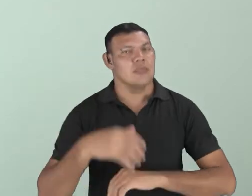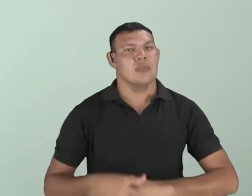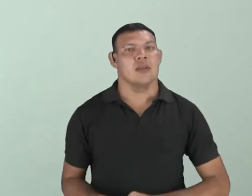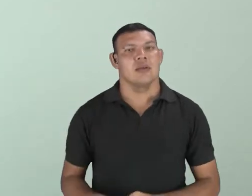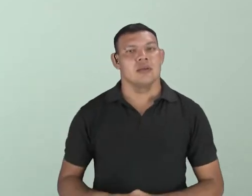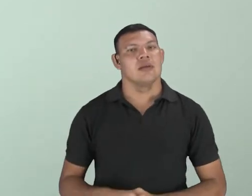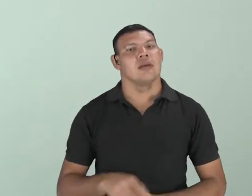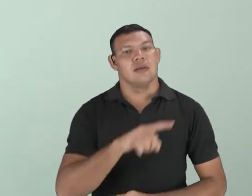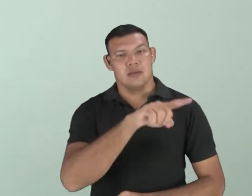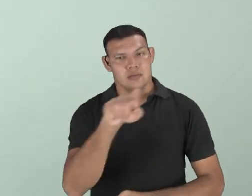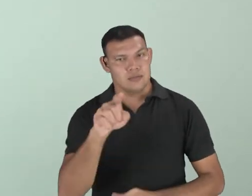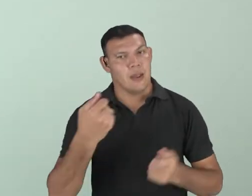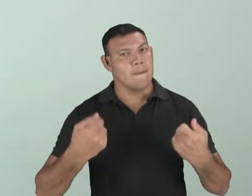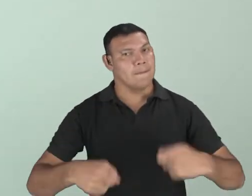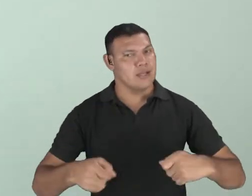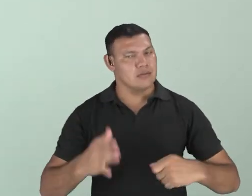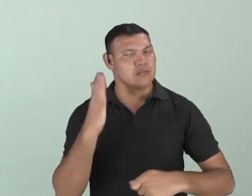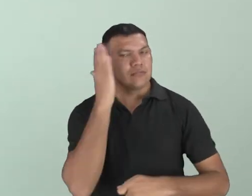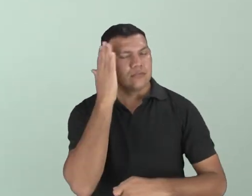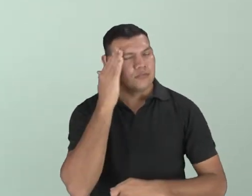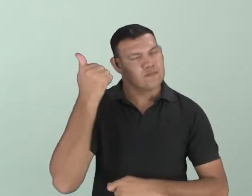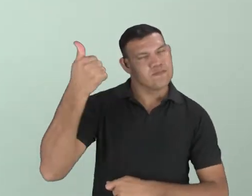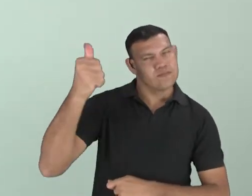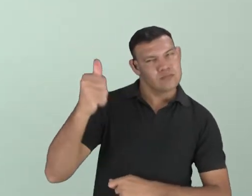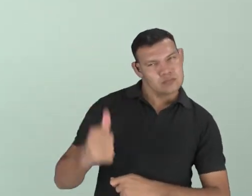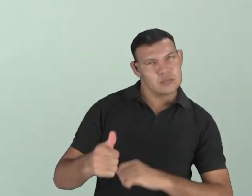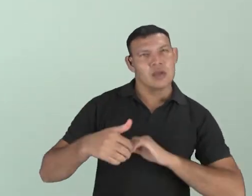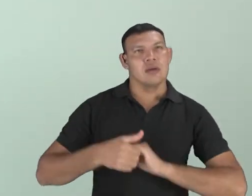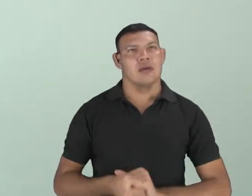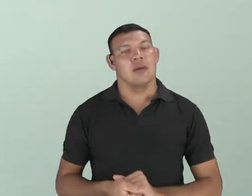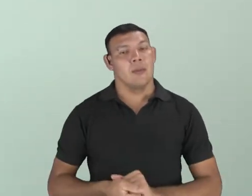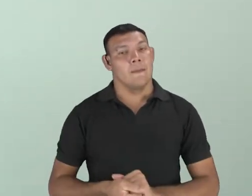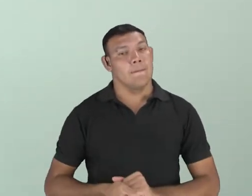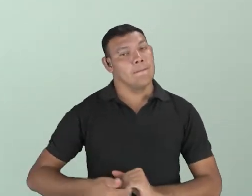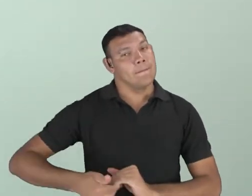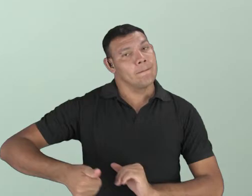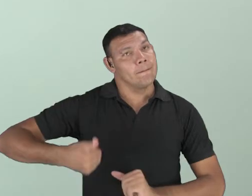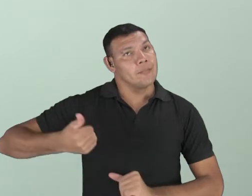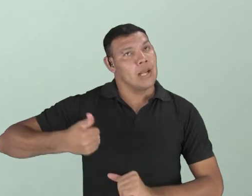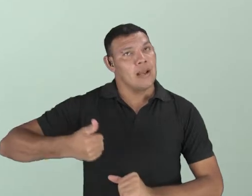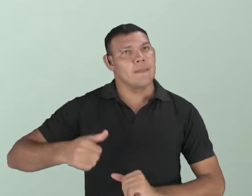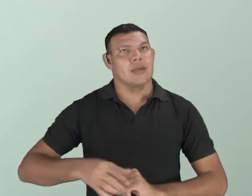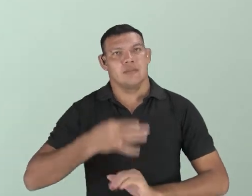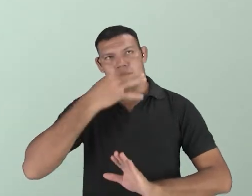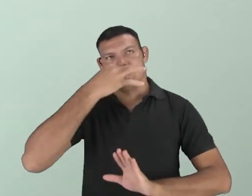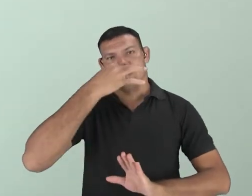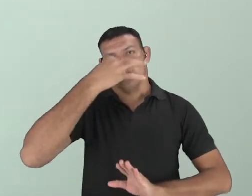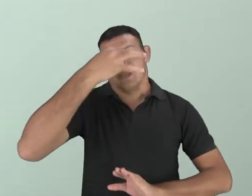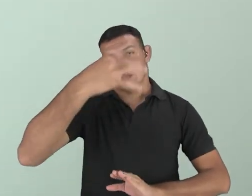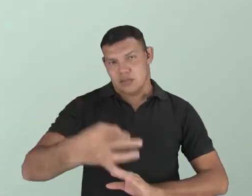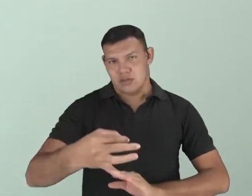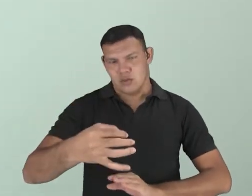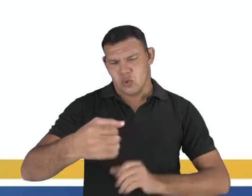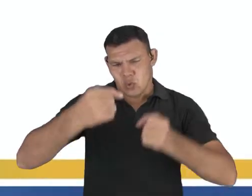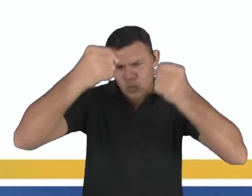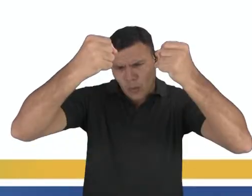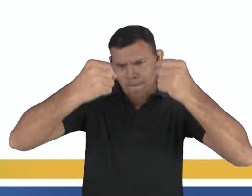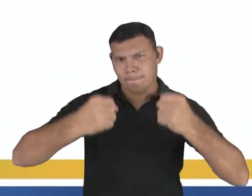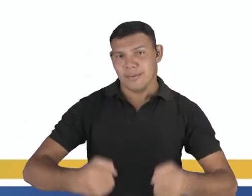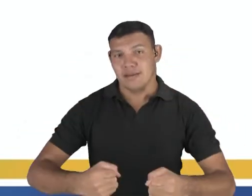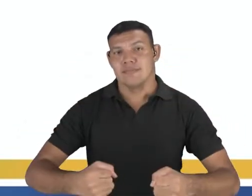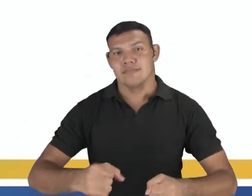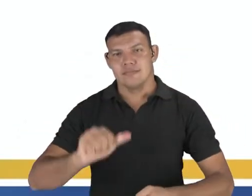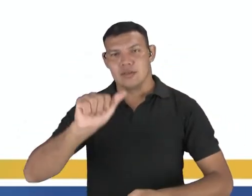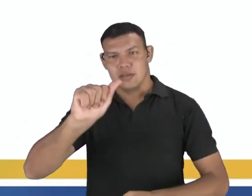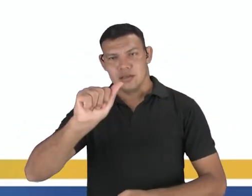importantes de vocês saberem, de vocês analisarem. O primeiro tipo de argumento é o argumento de autoridade.